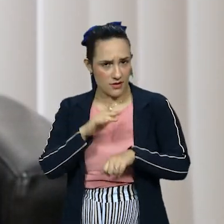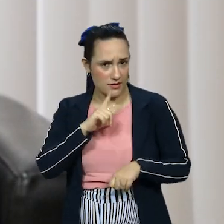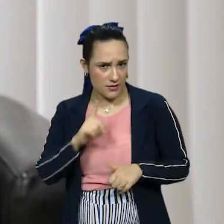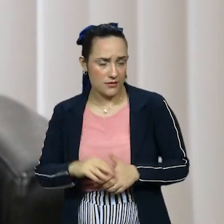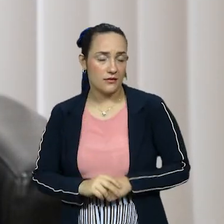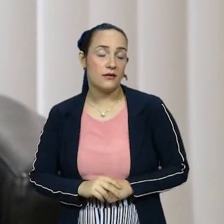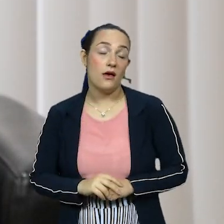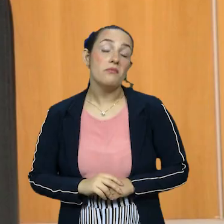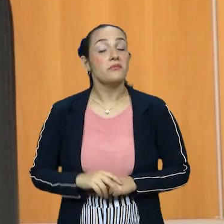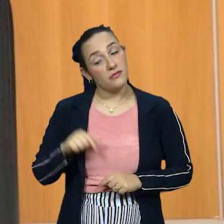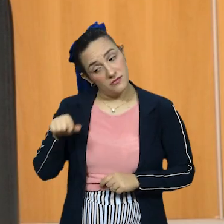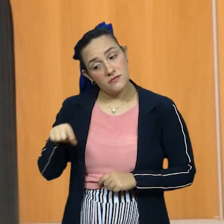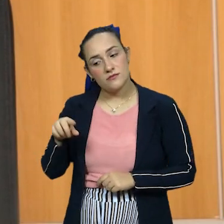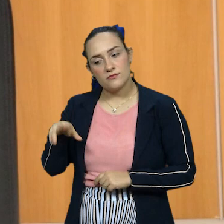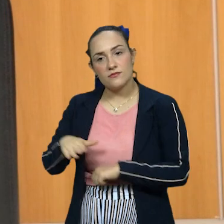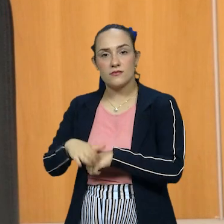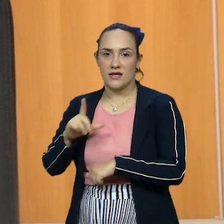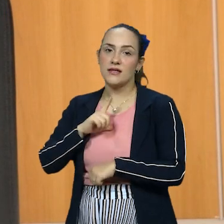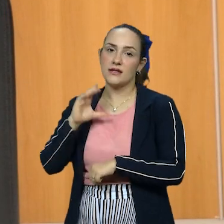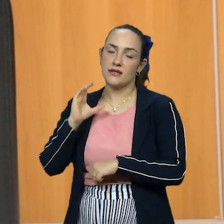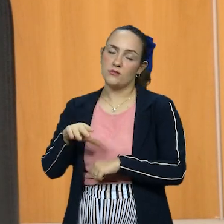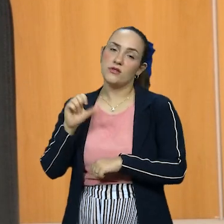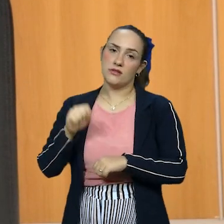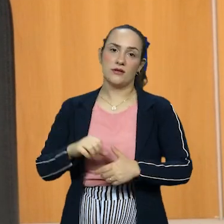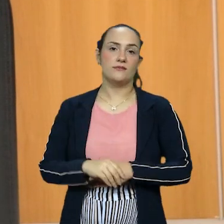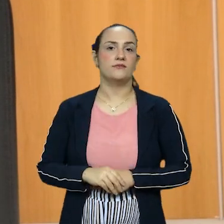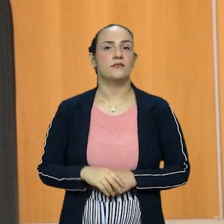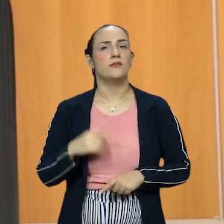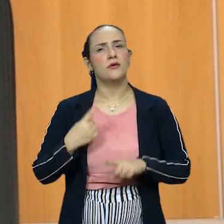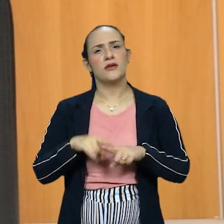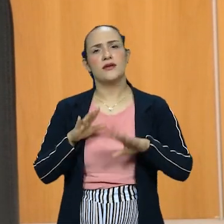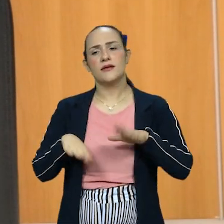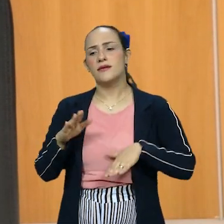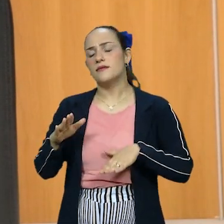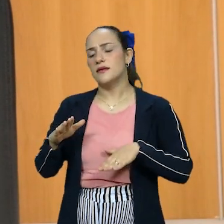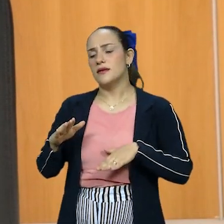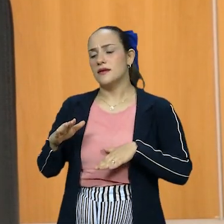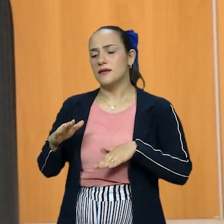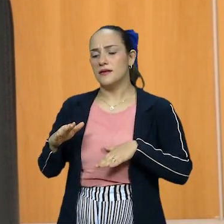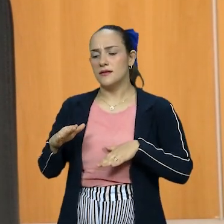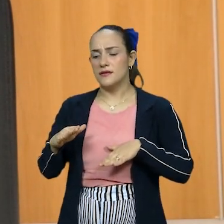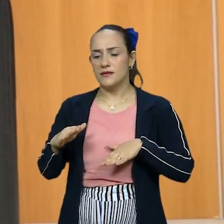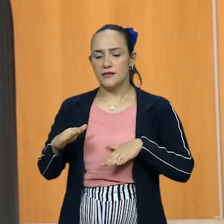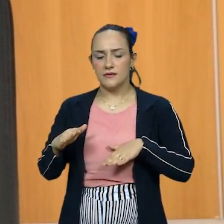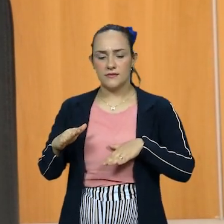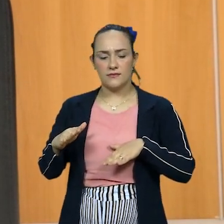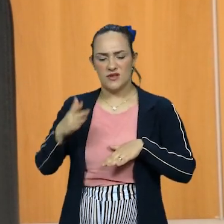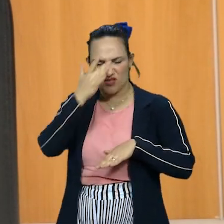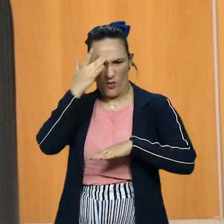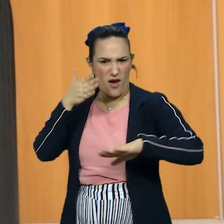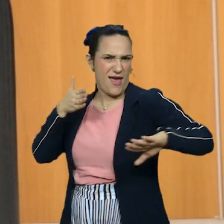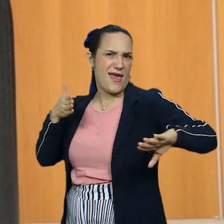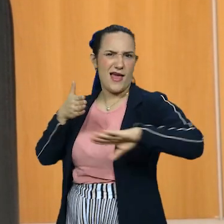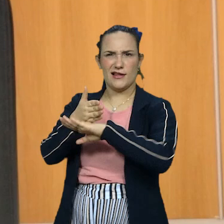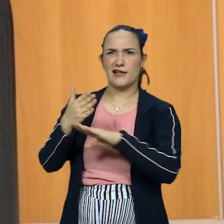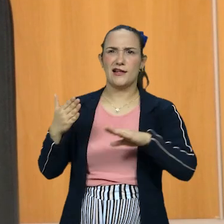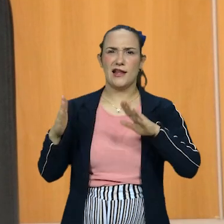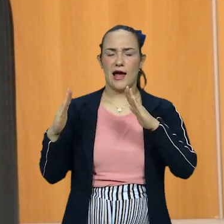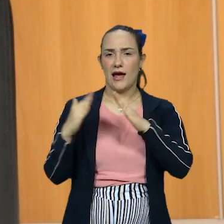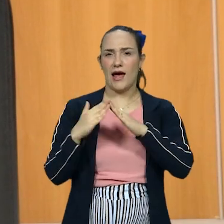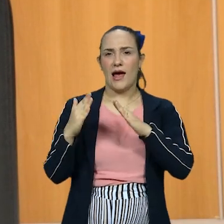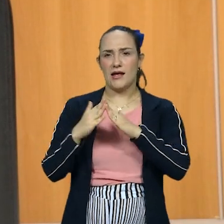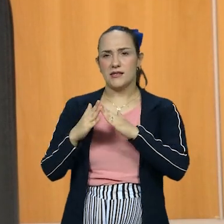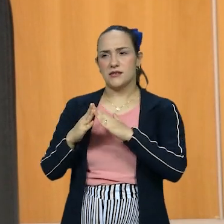comuns que o senhor relatou? Sim, a grande questão geralmente é invasão do domicílio, abuso de